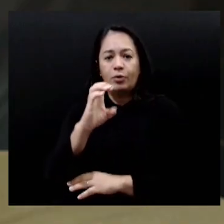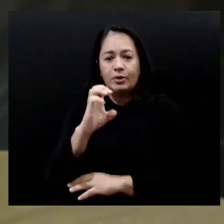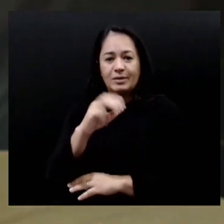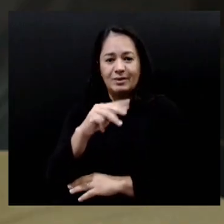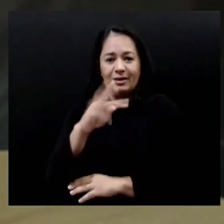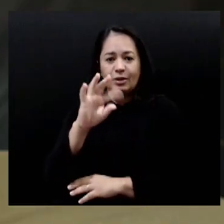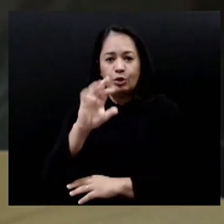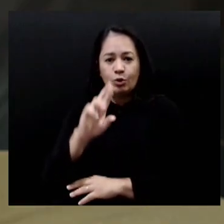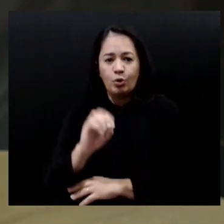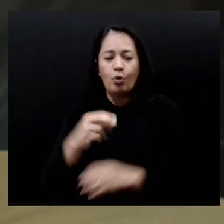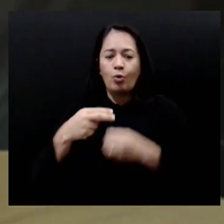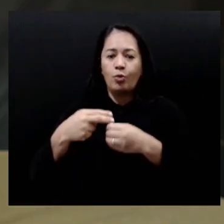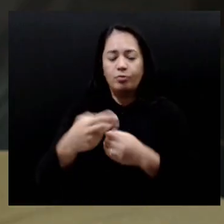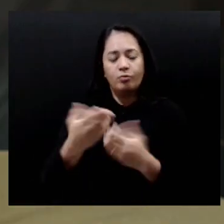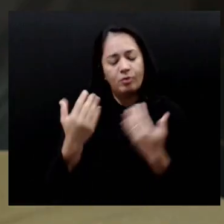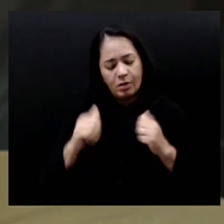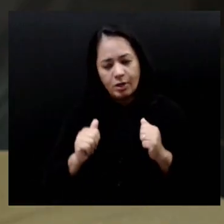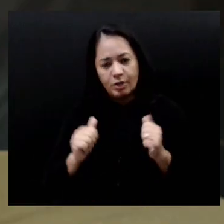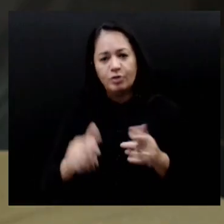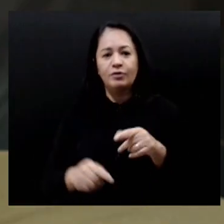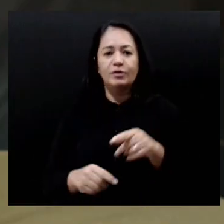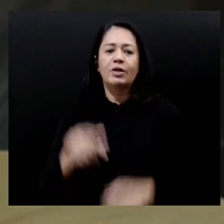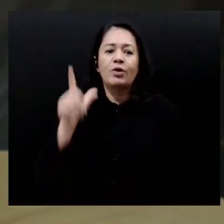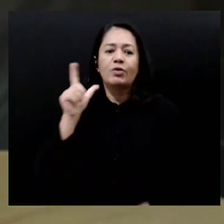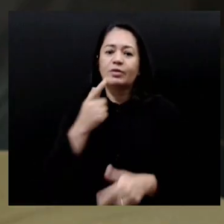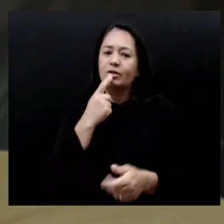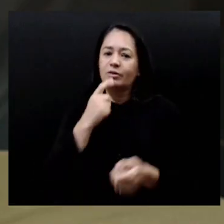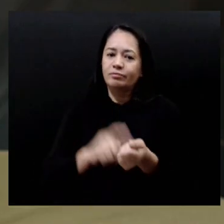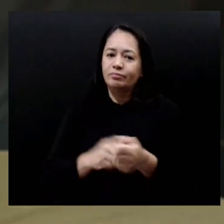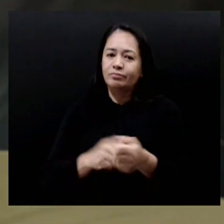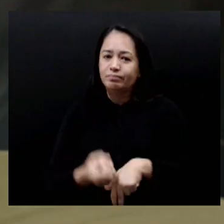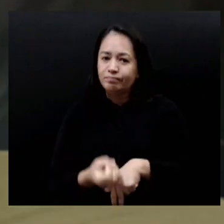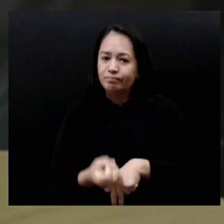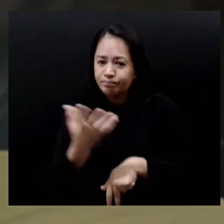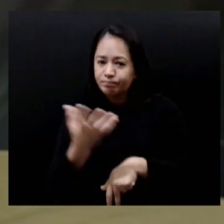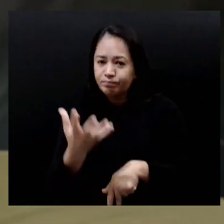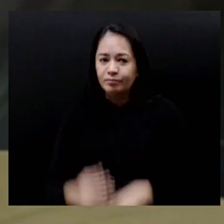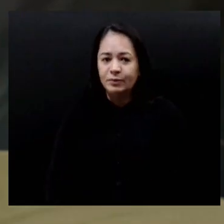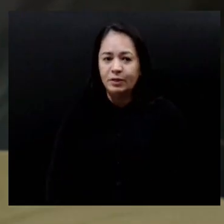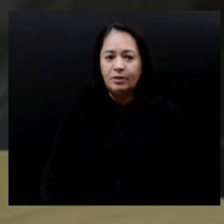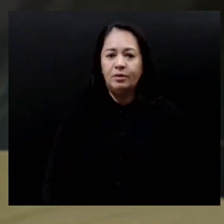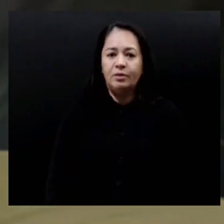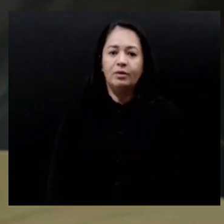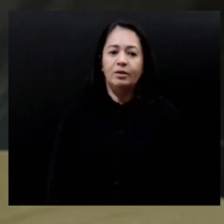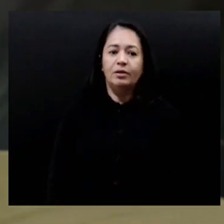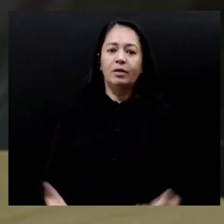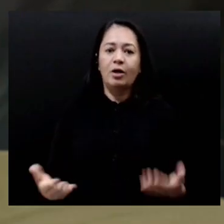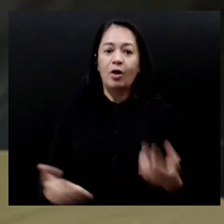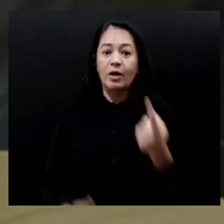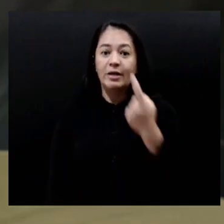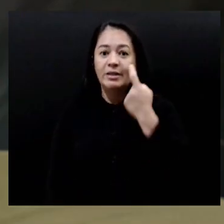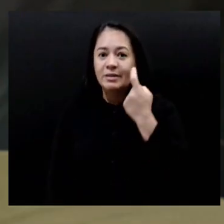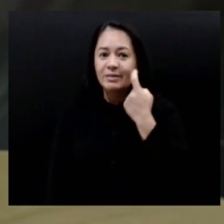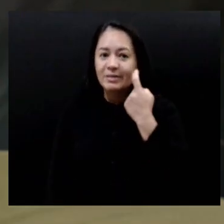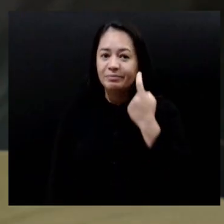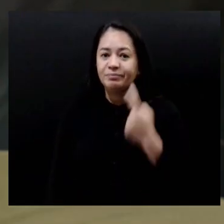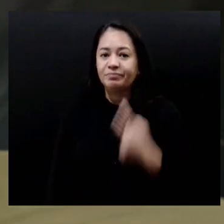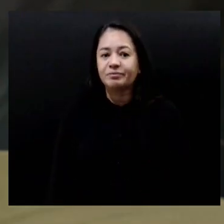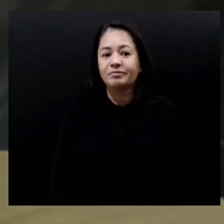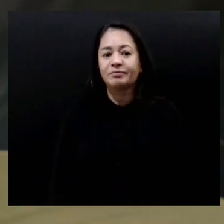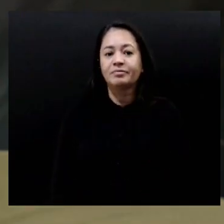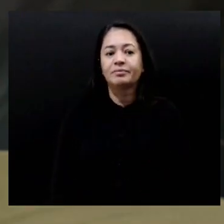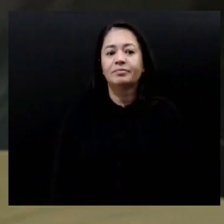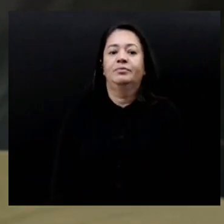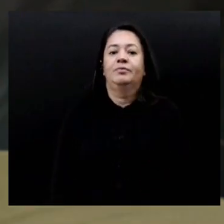para você ser um doador e salvar vidas. Previsão do tempo, sexta-feira, sextamos, previsão do tempo para